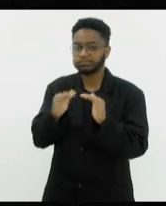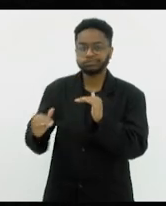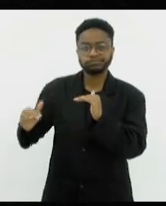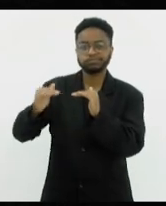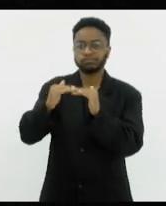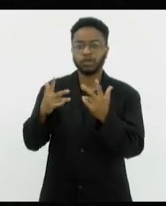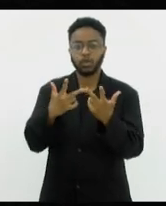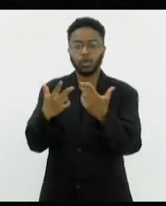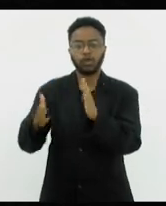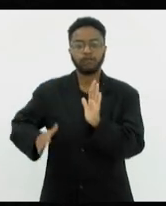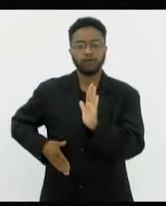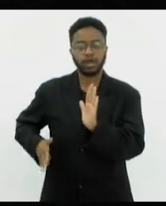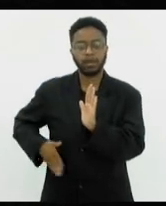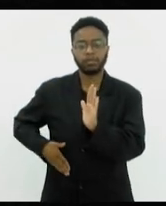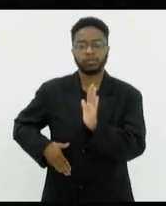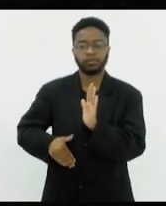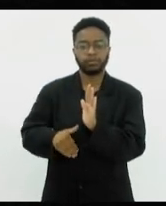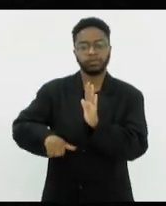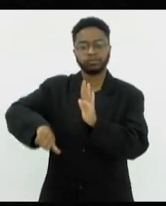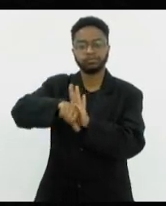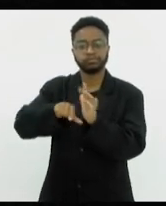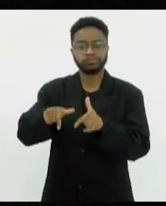de vagabundos, criminosos.